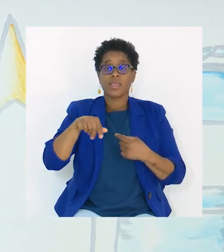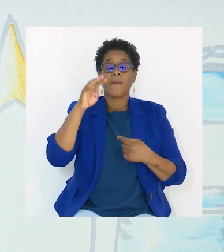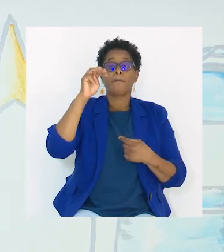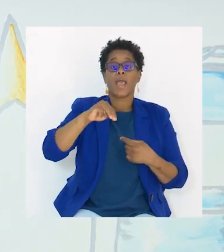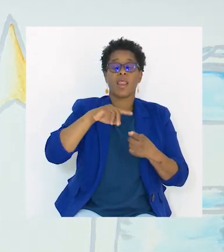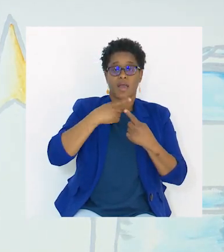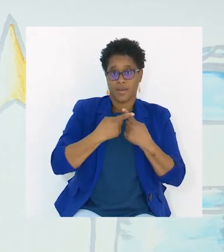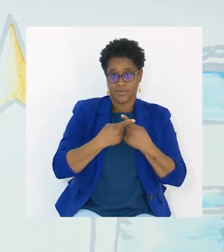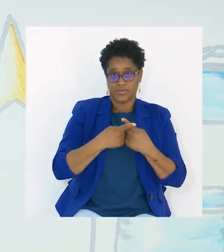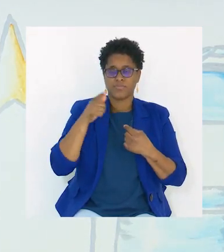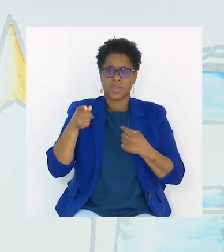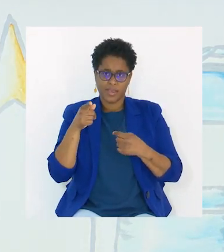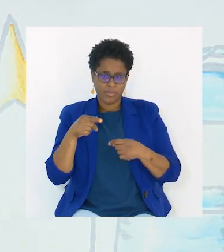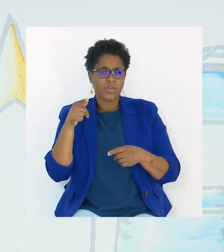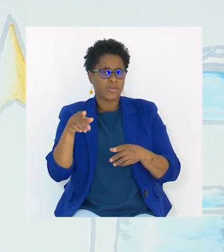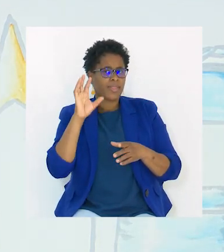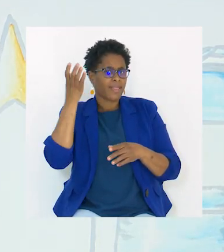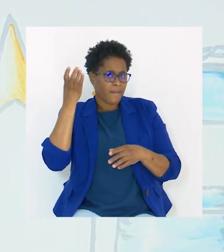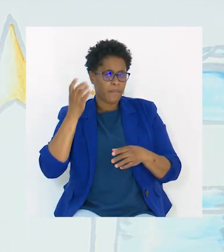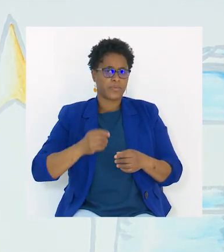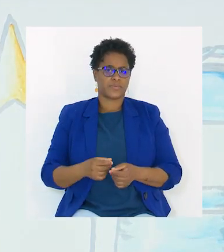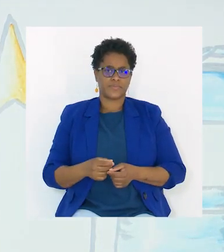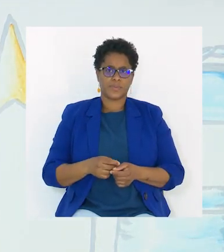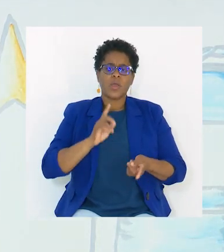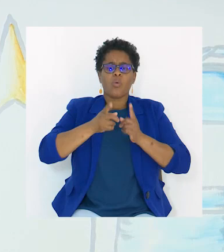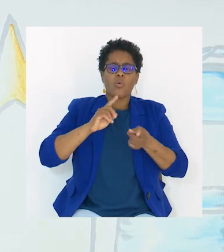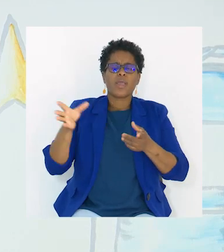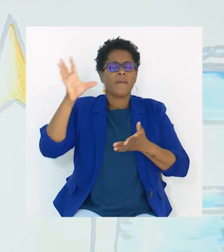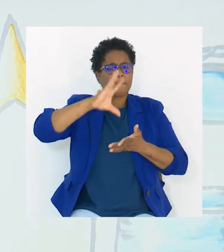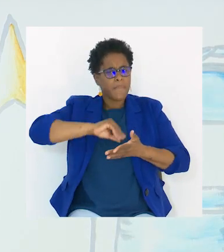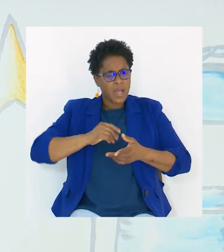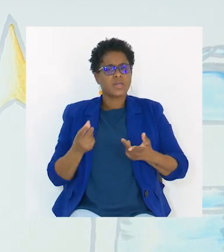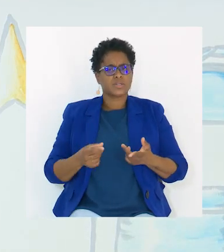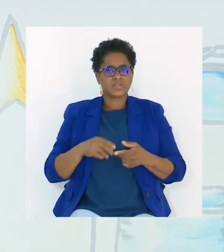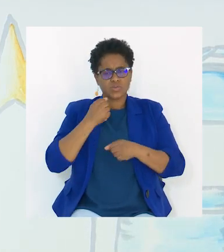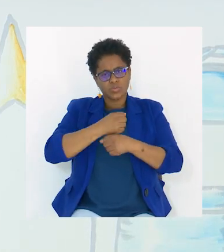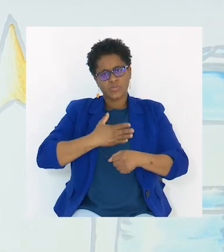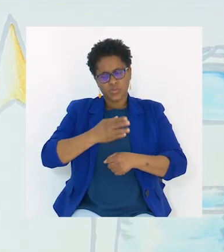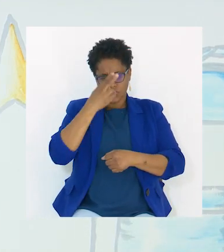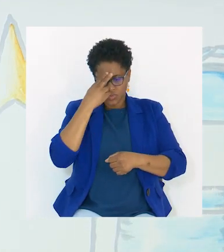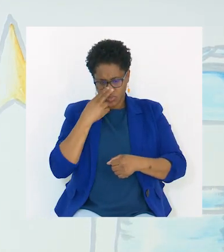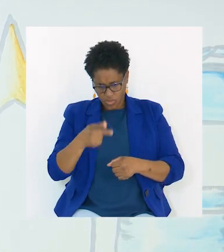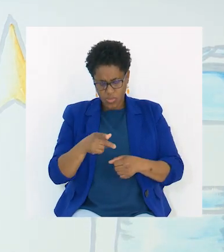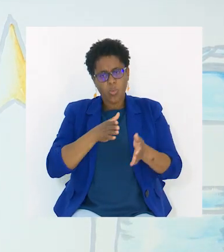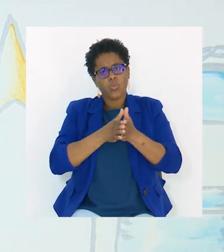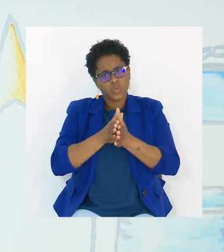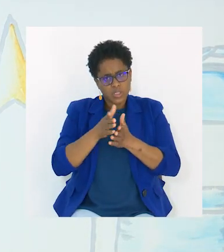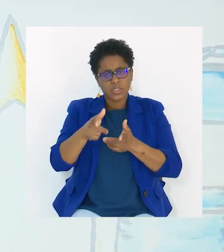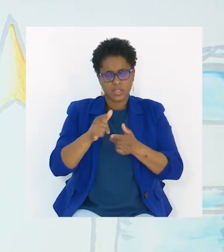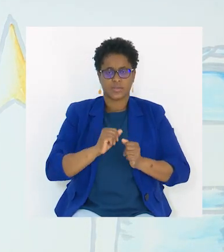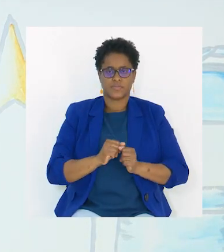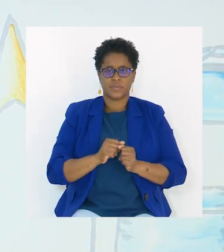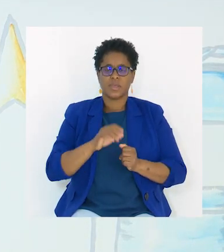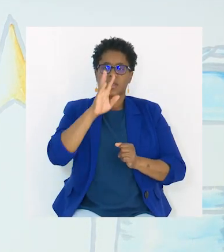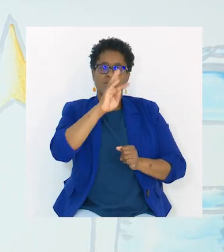Dentre esses tempos, o que mais o historiador utiliza